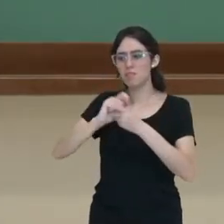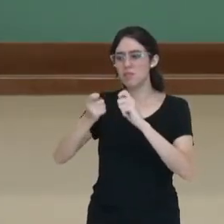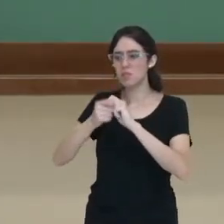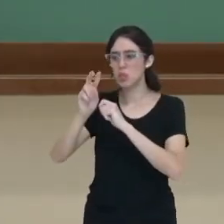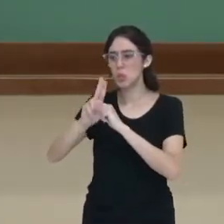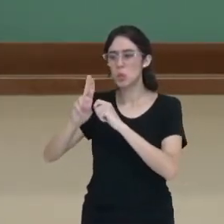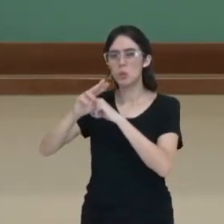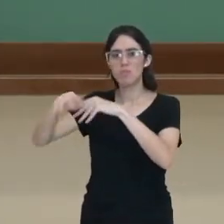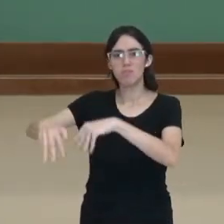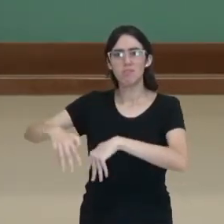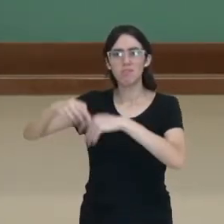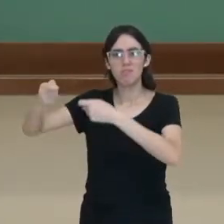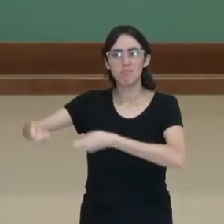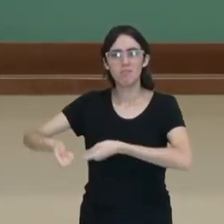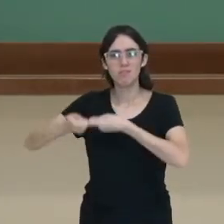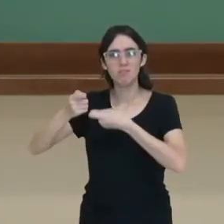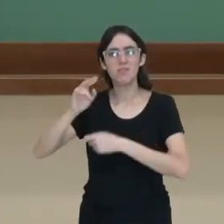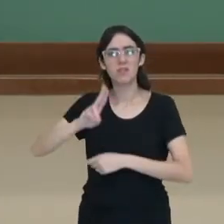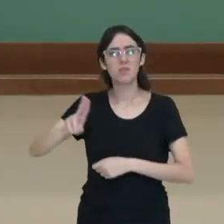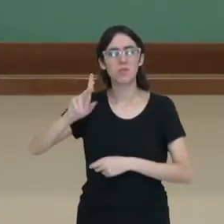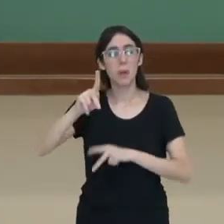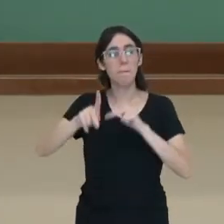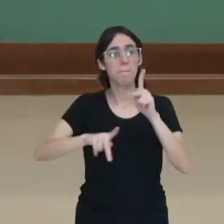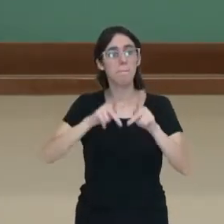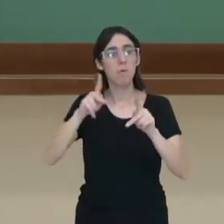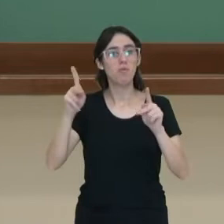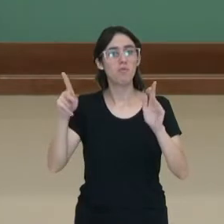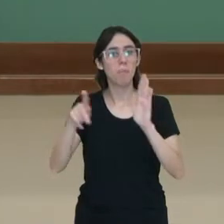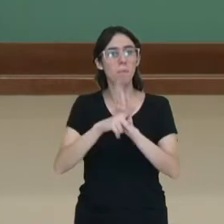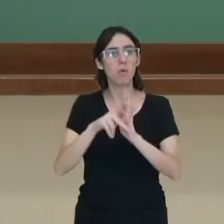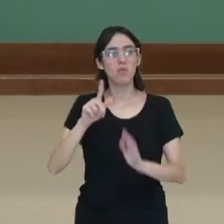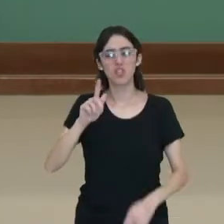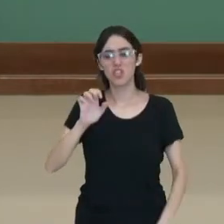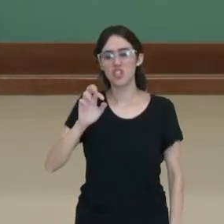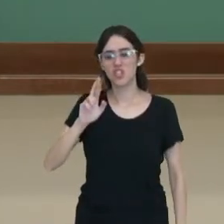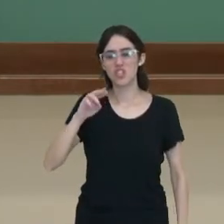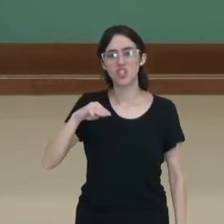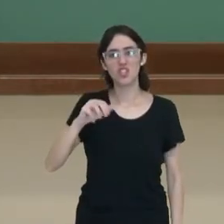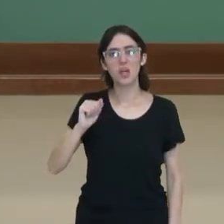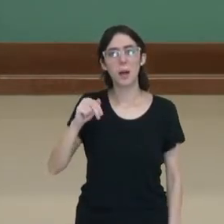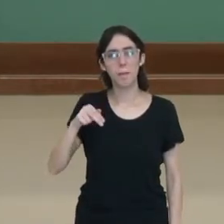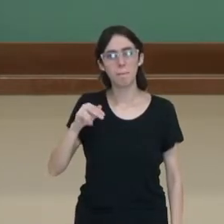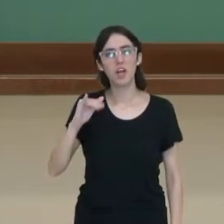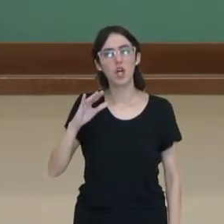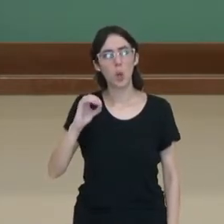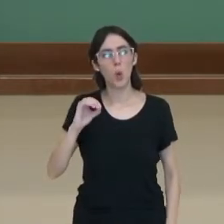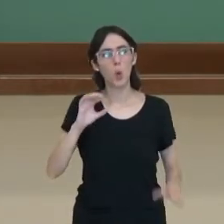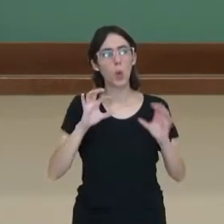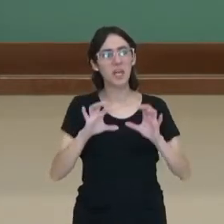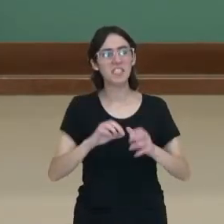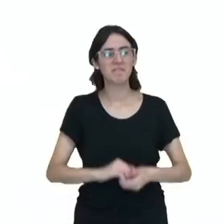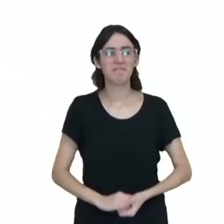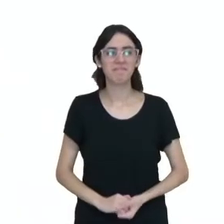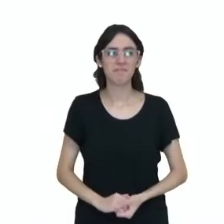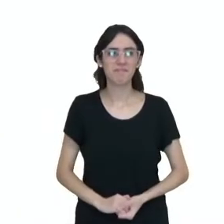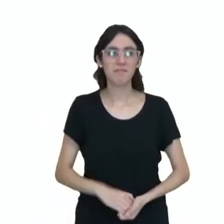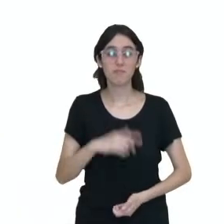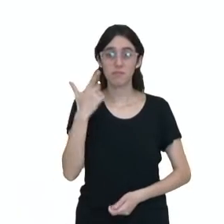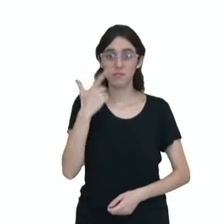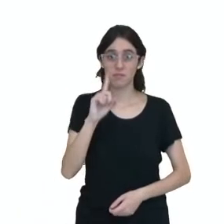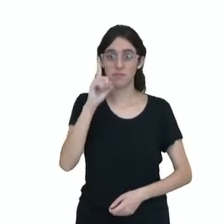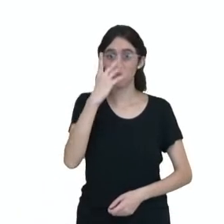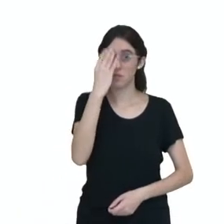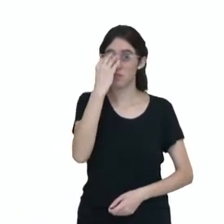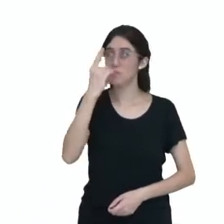representa exatamente o que os povos germânicos viviam: a guerra ou a agricultura. Agora mais uma